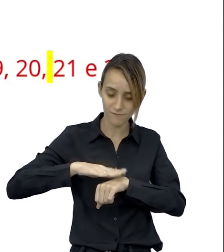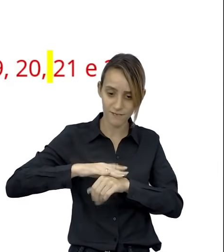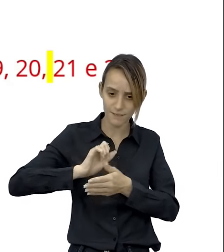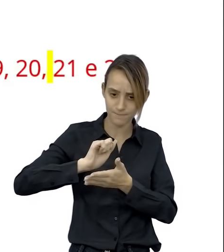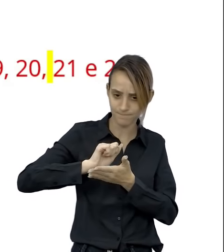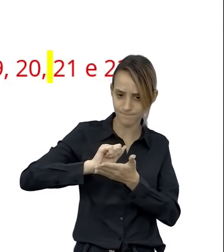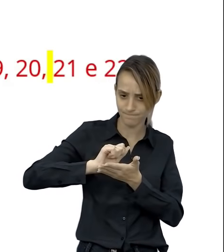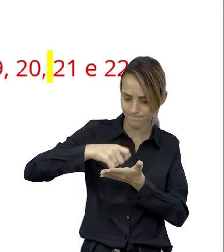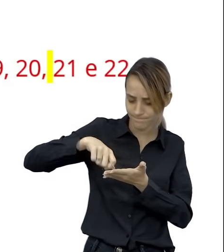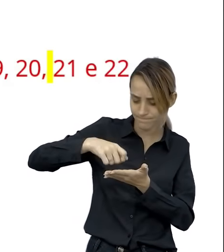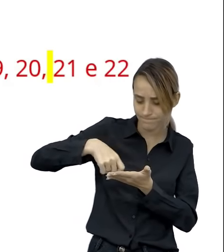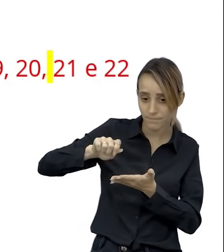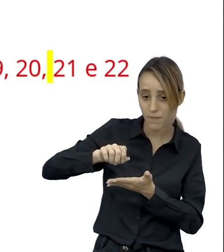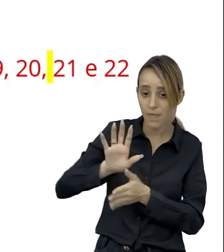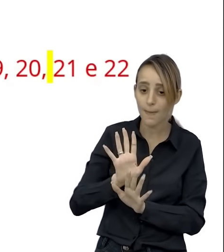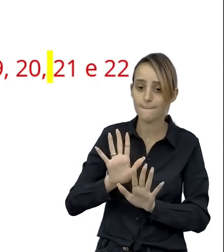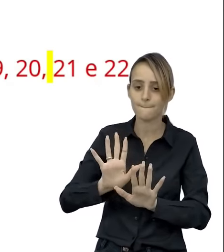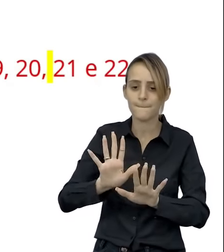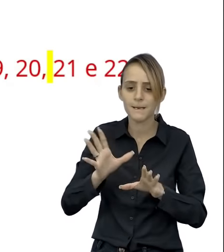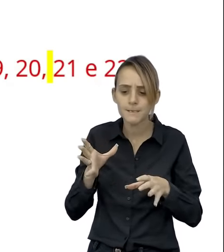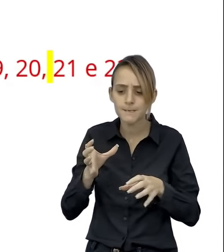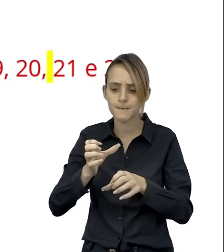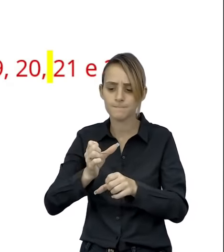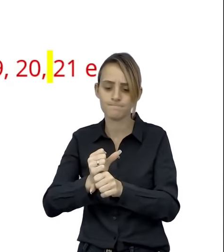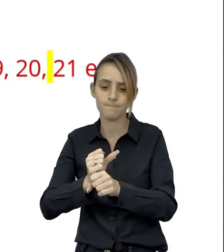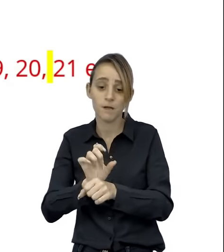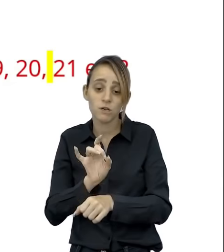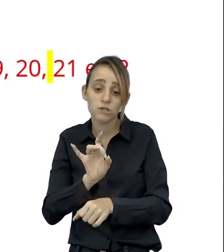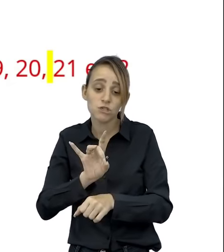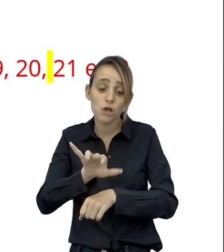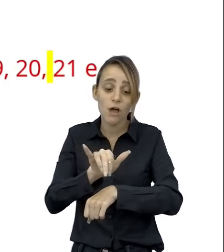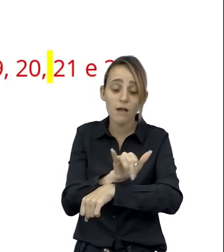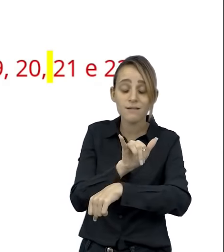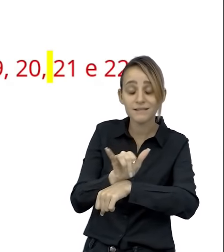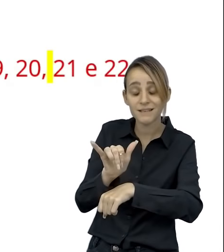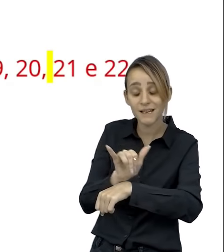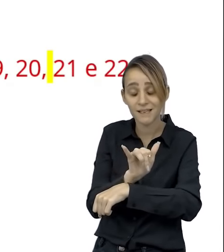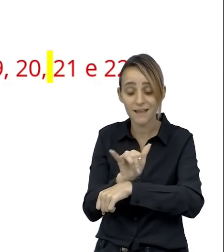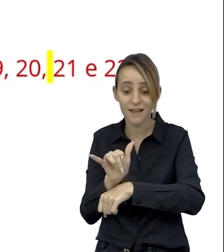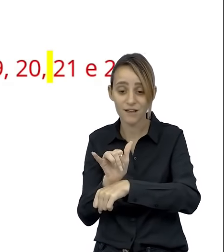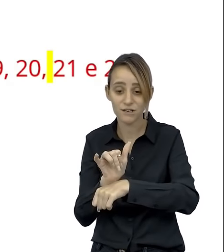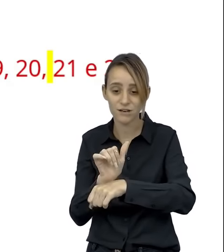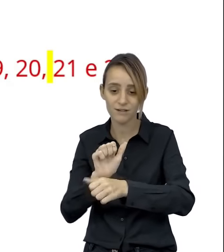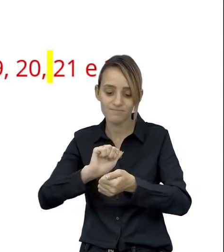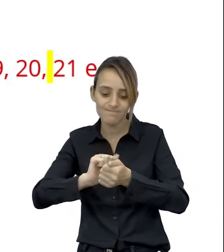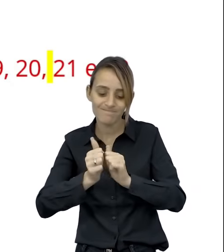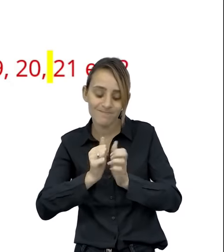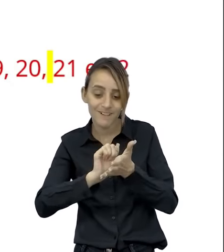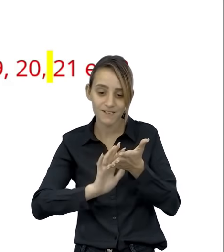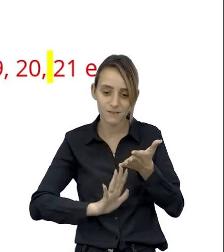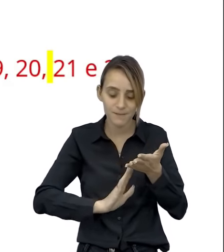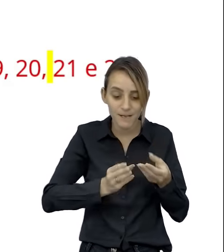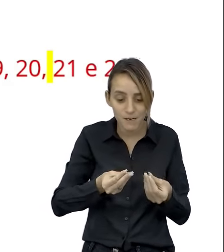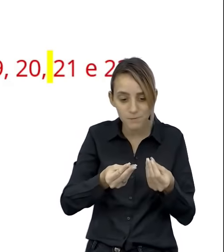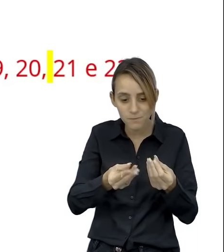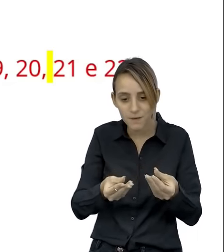algoritmo, pensando em estratégias pessoais que podem acontecer na sala e aí